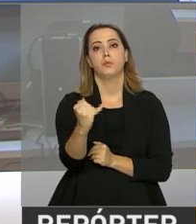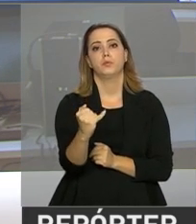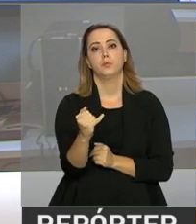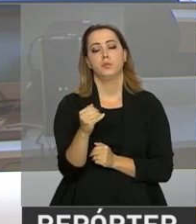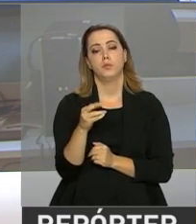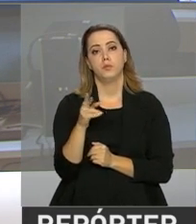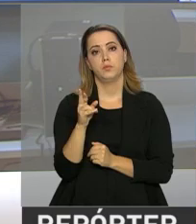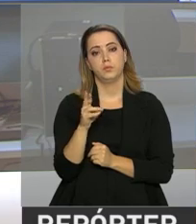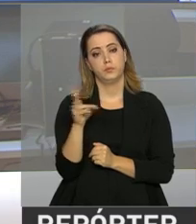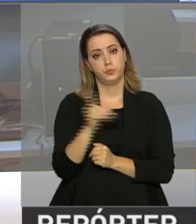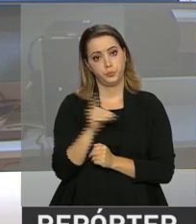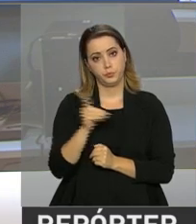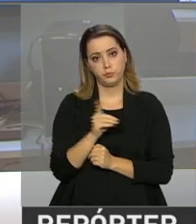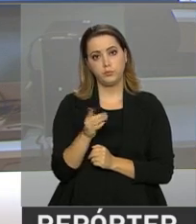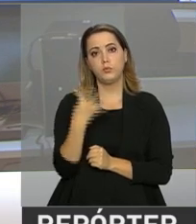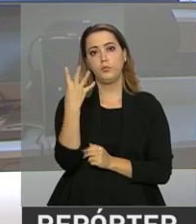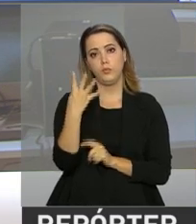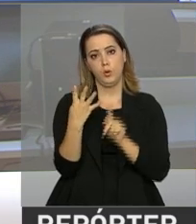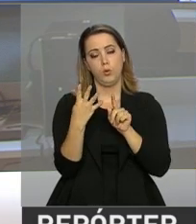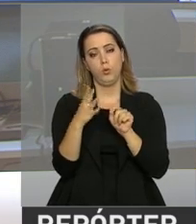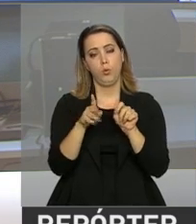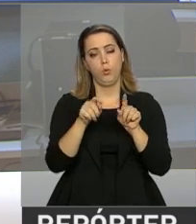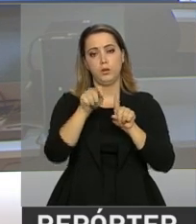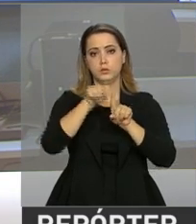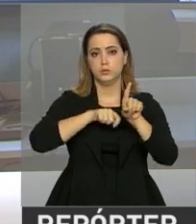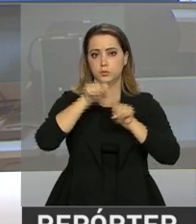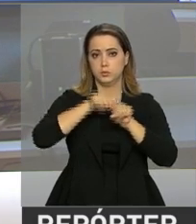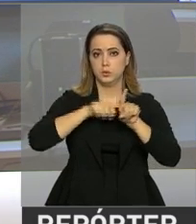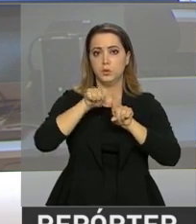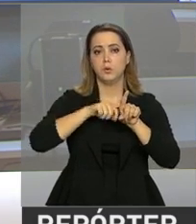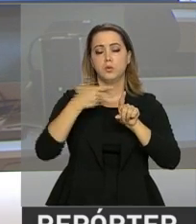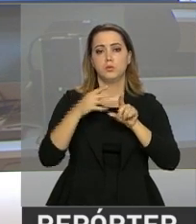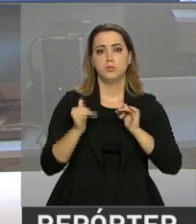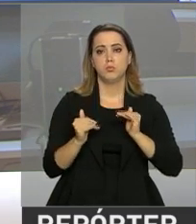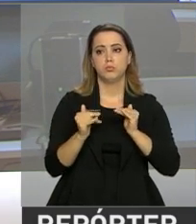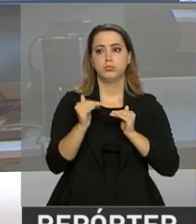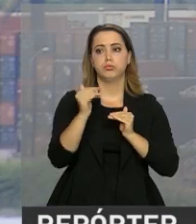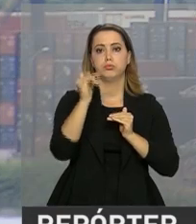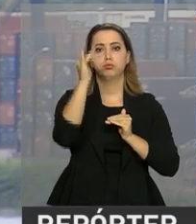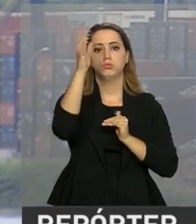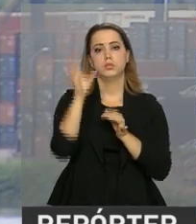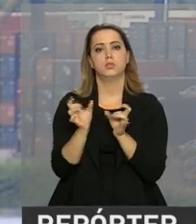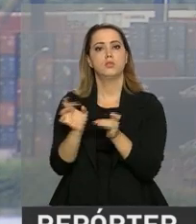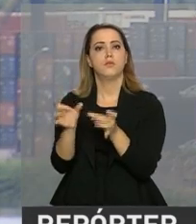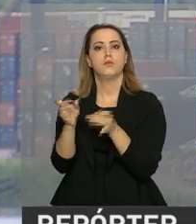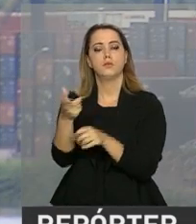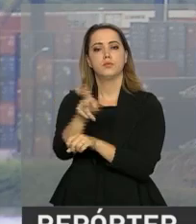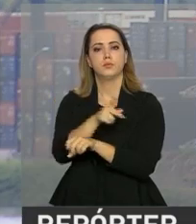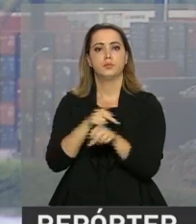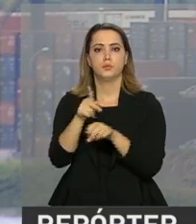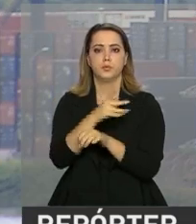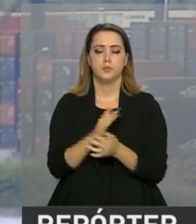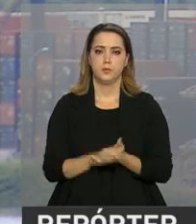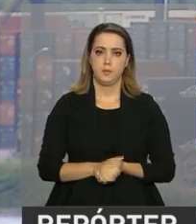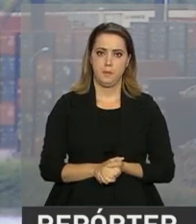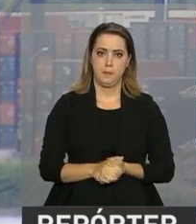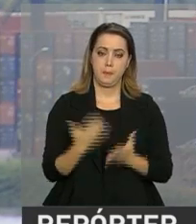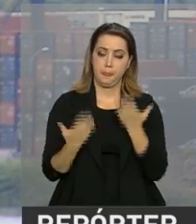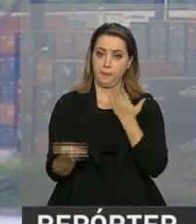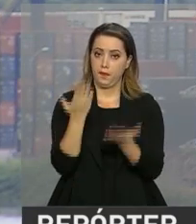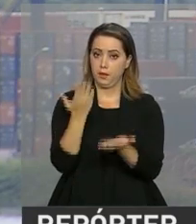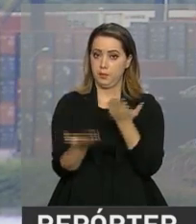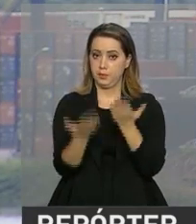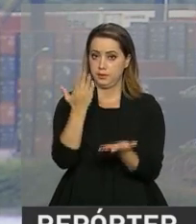800 milhões de dólares. Foi o quarto mês consecutivo de altas nas exportações. A balança comercial